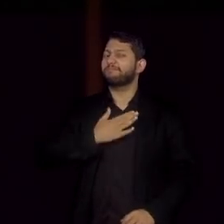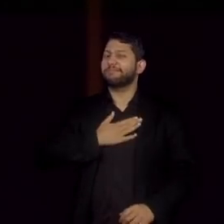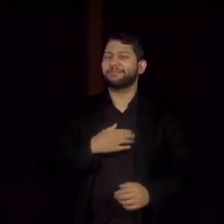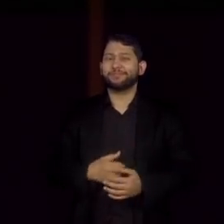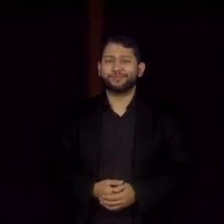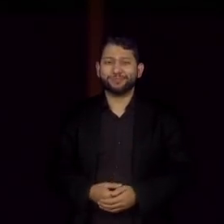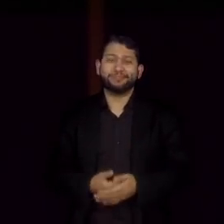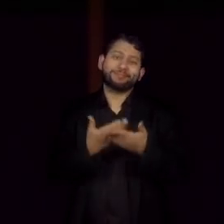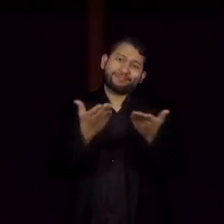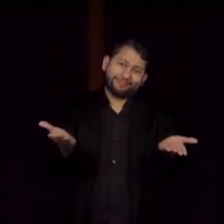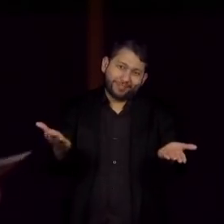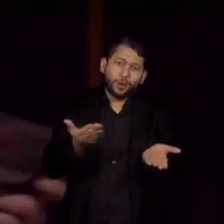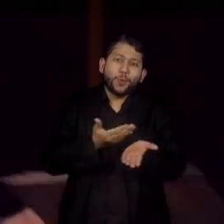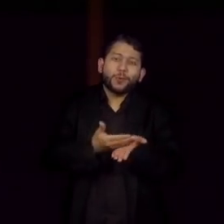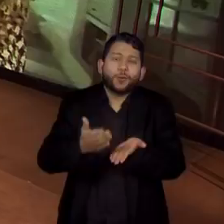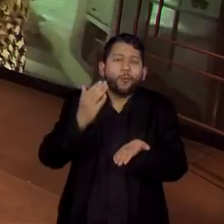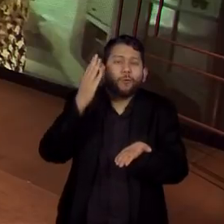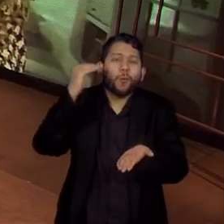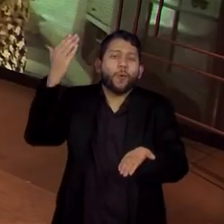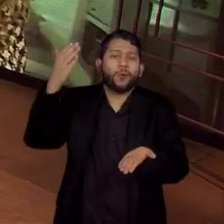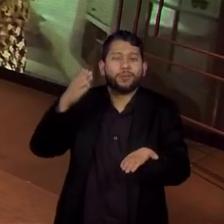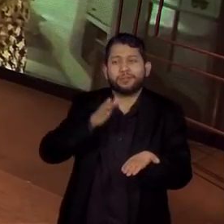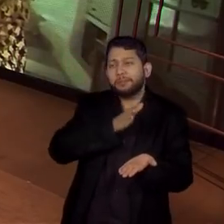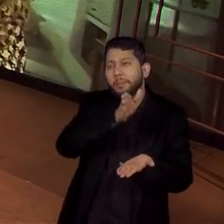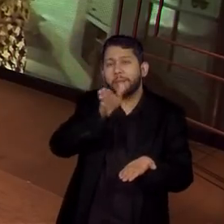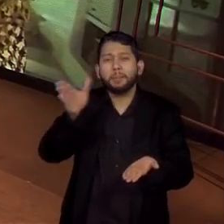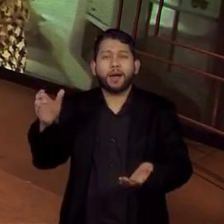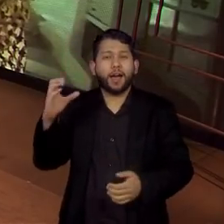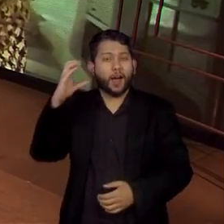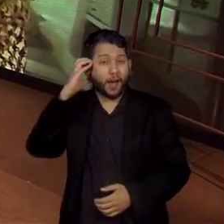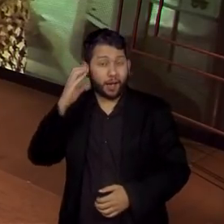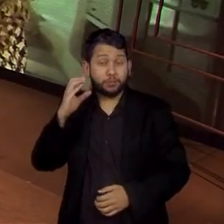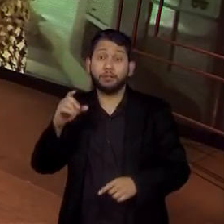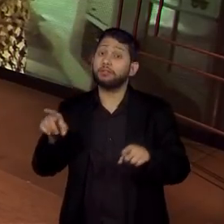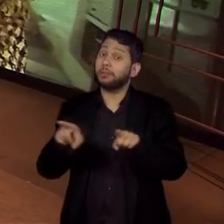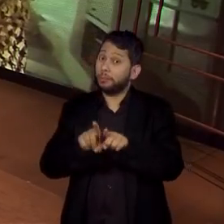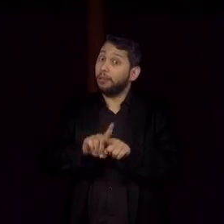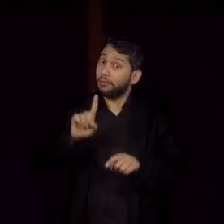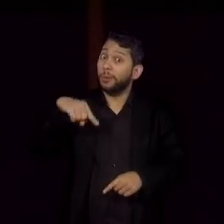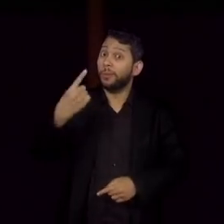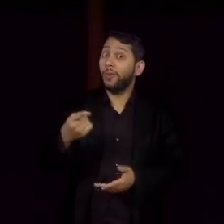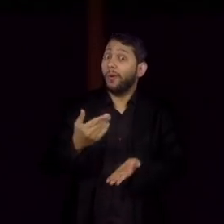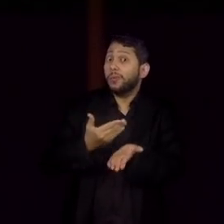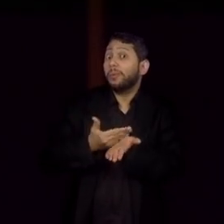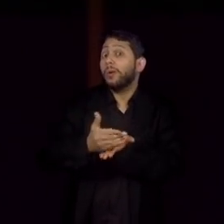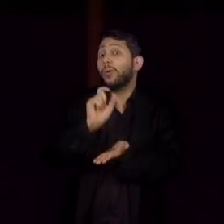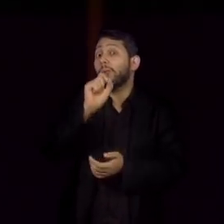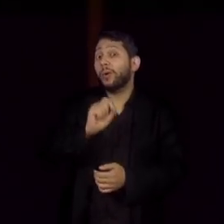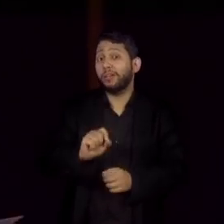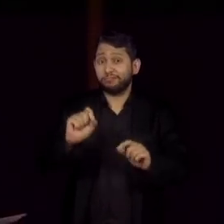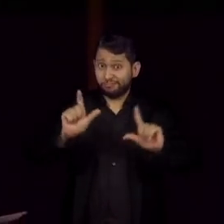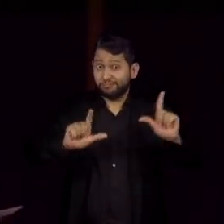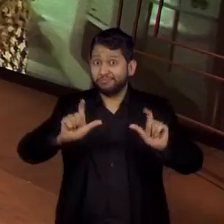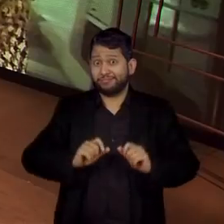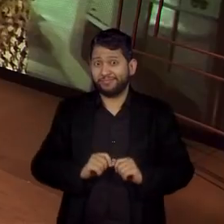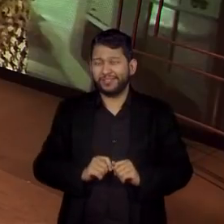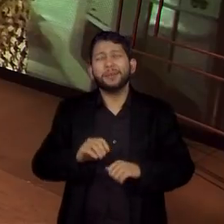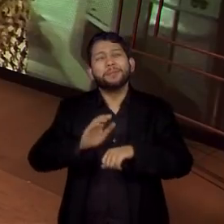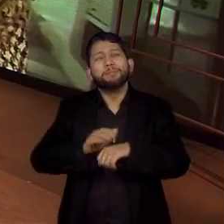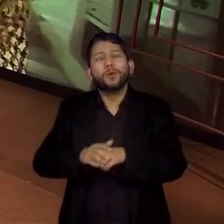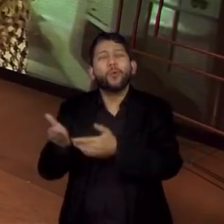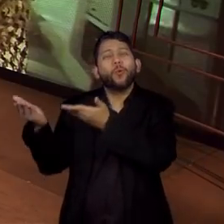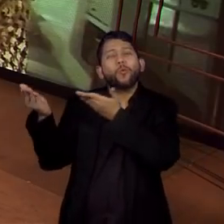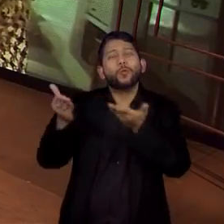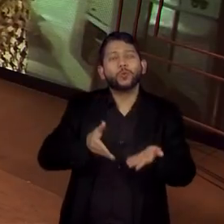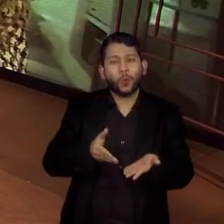depois desse sucesso todo dos clubes, das rádios, a televisão viria naturalmente, né? Você foi convidada para participar